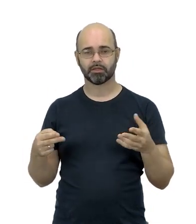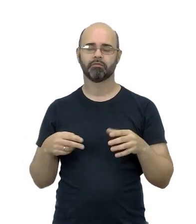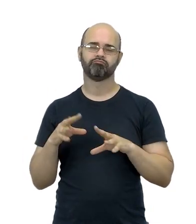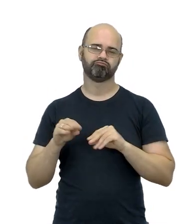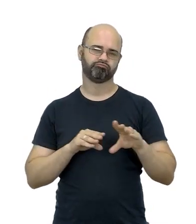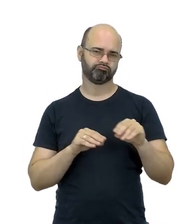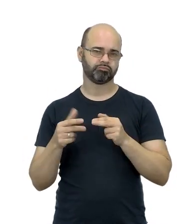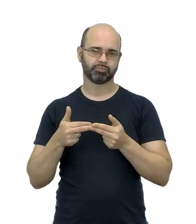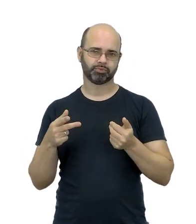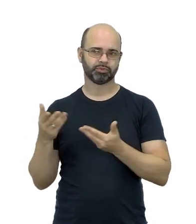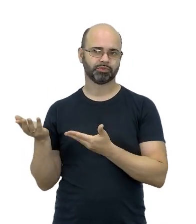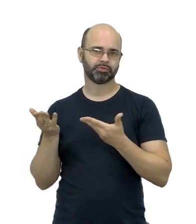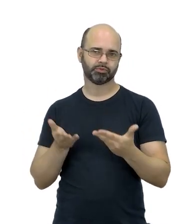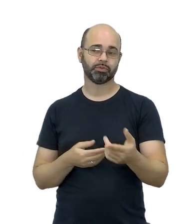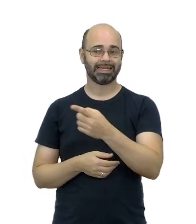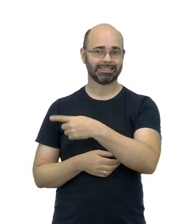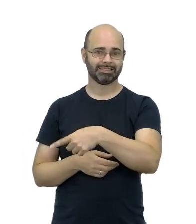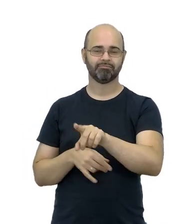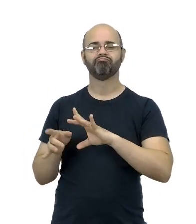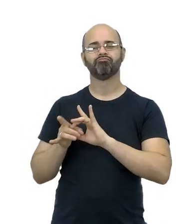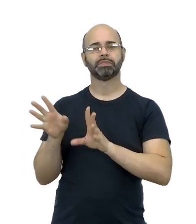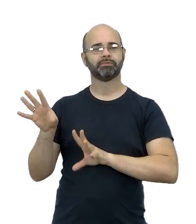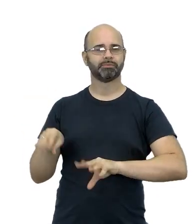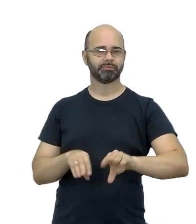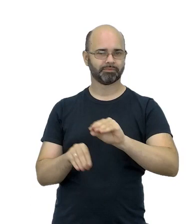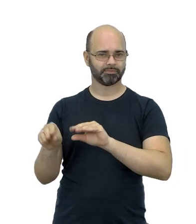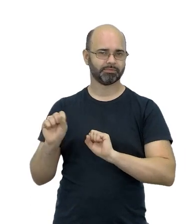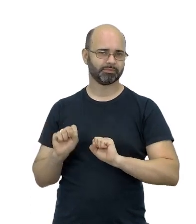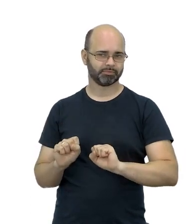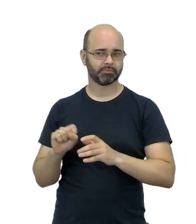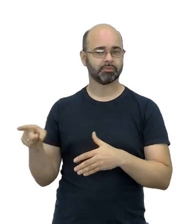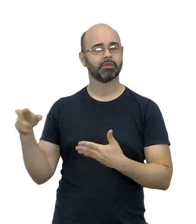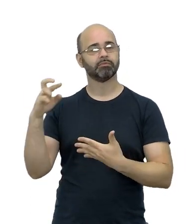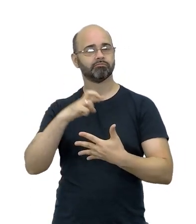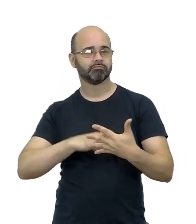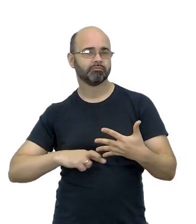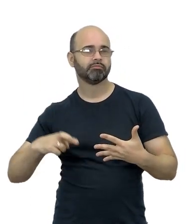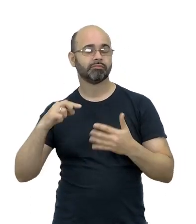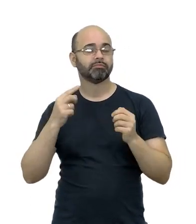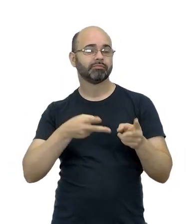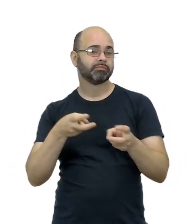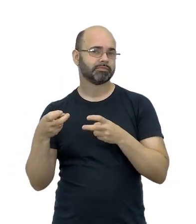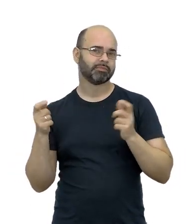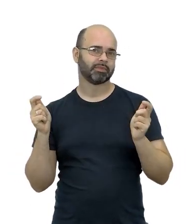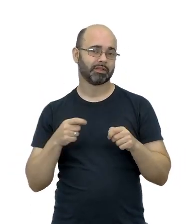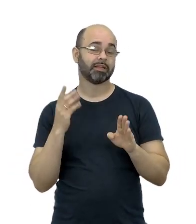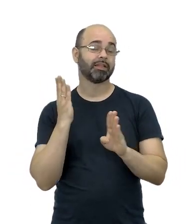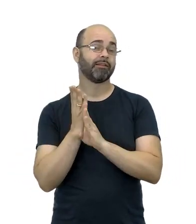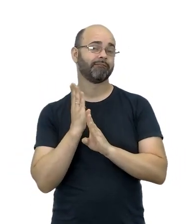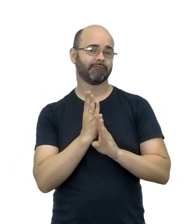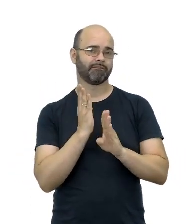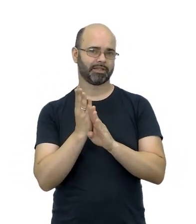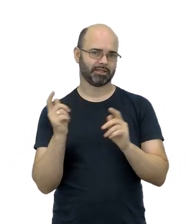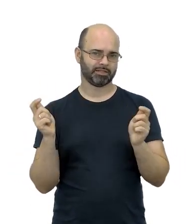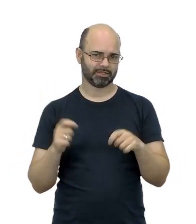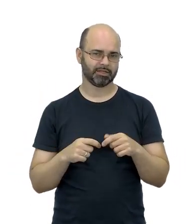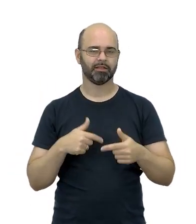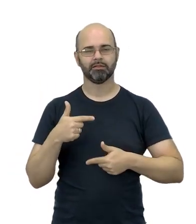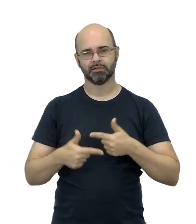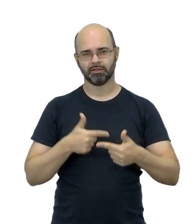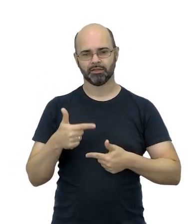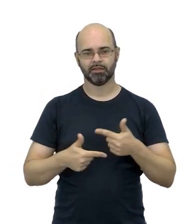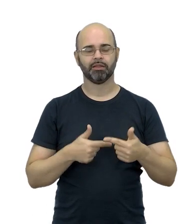né, o material que eles podem manipular, para que eles possam fazer, então, esse reconhecimento, essa identificação. Esse trabalho